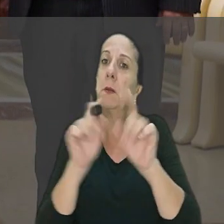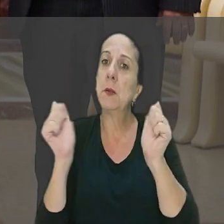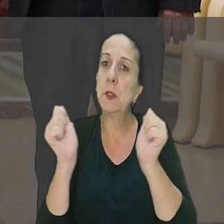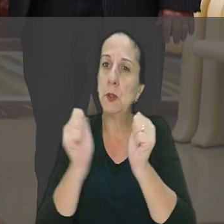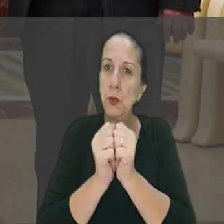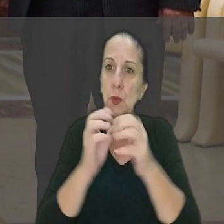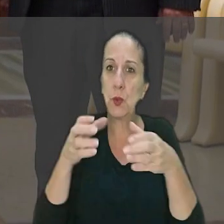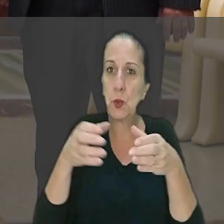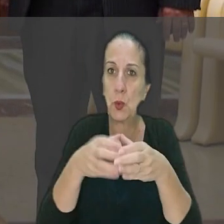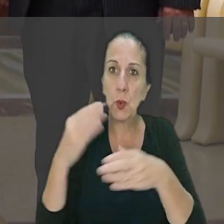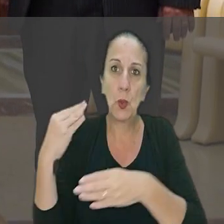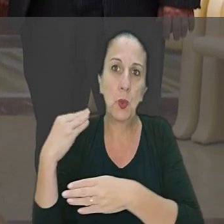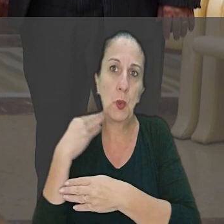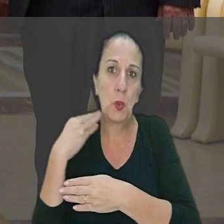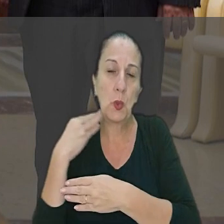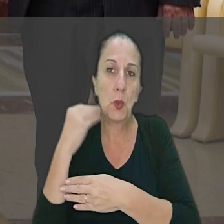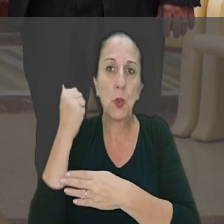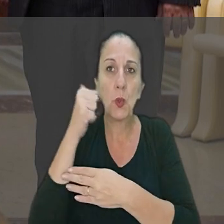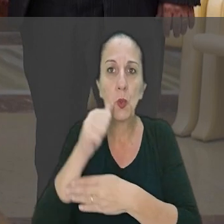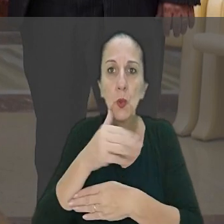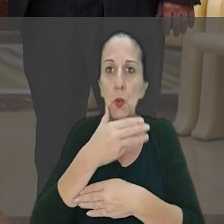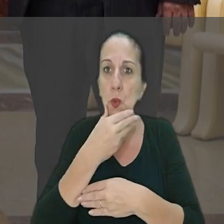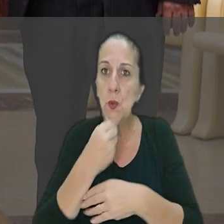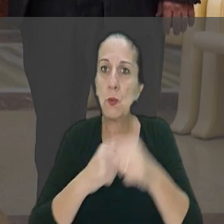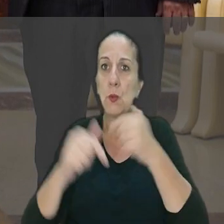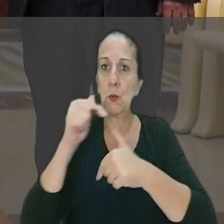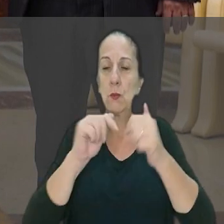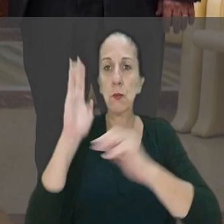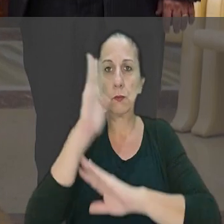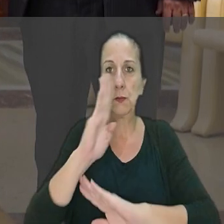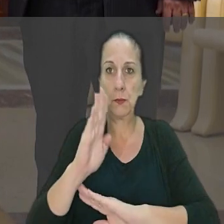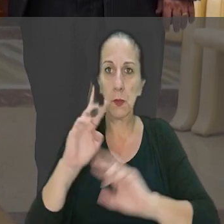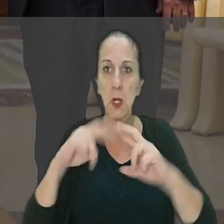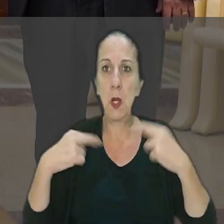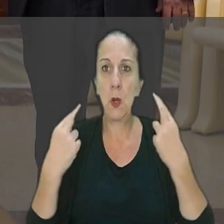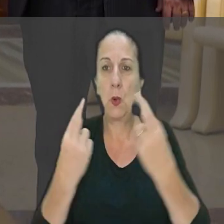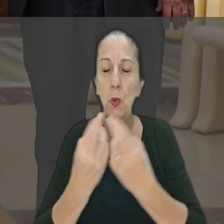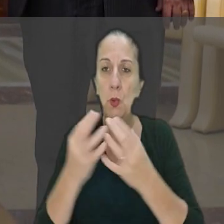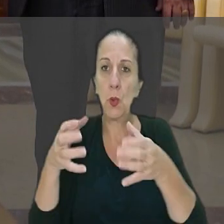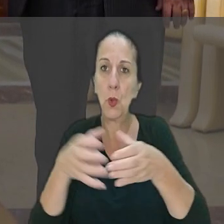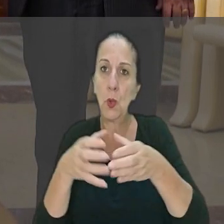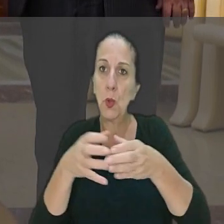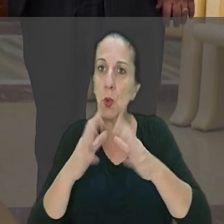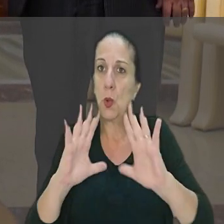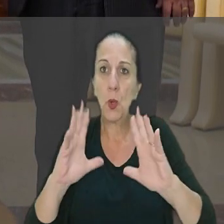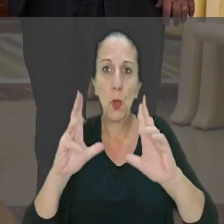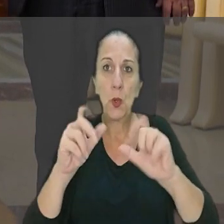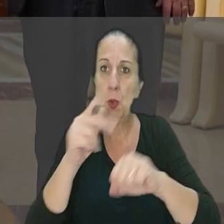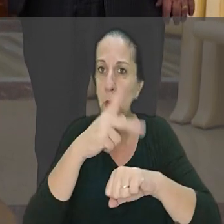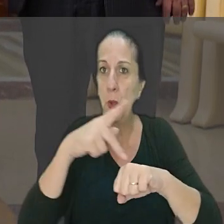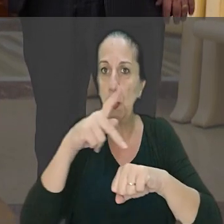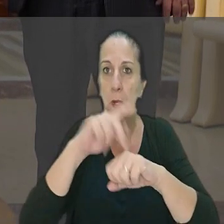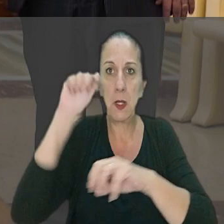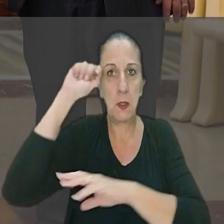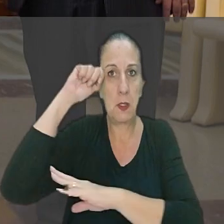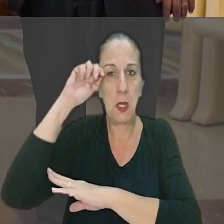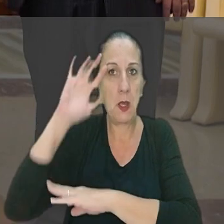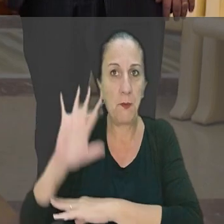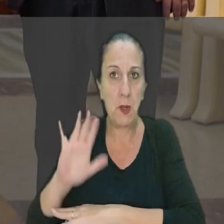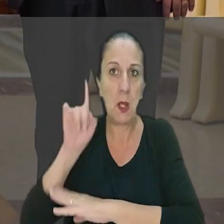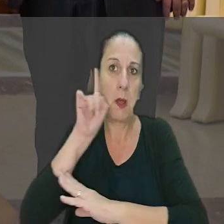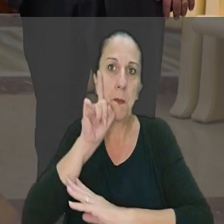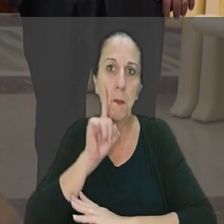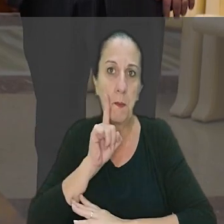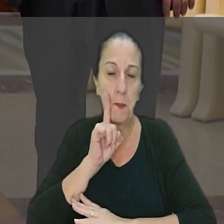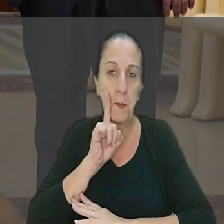com a presença de um grupo de juízas e juízes do trabalho brasileiros, reuniu integrantes da magistratura de países africanos